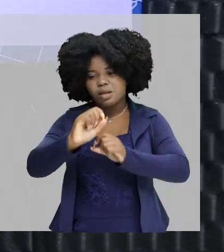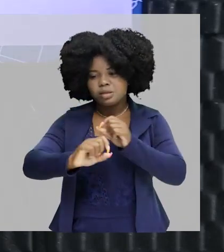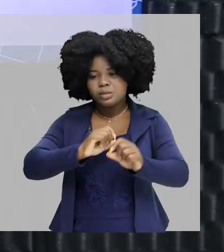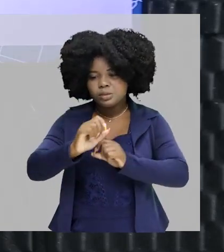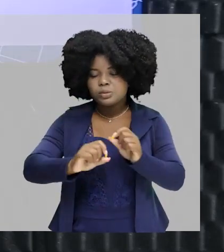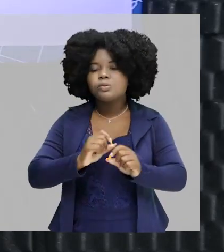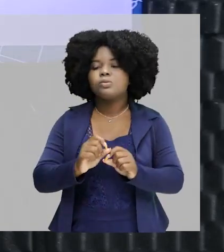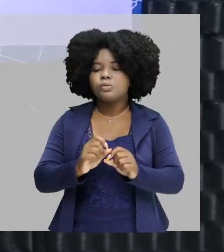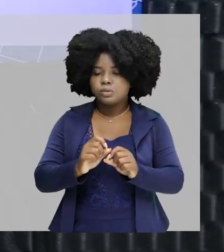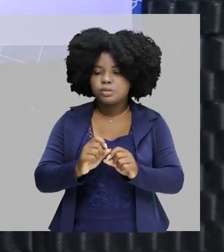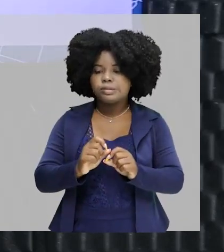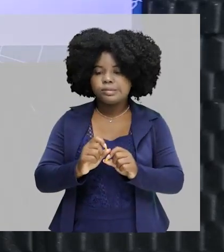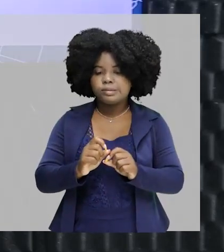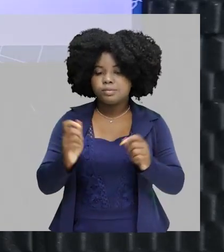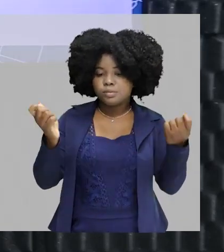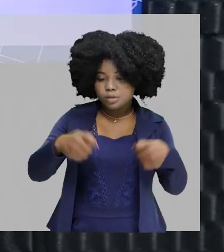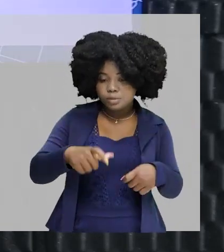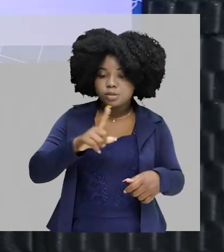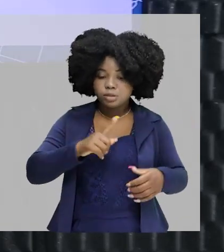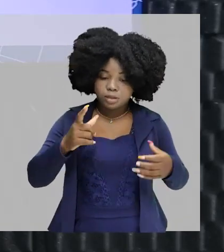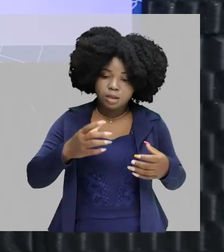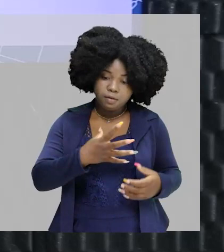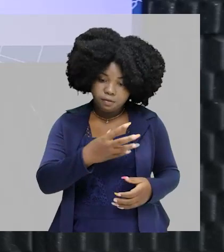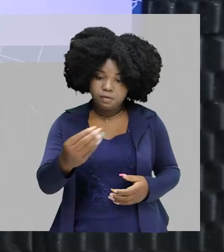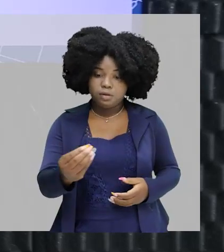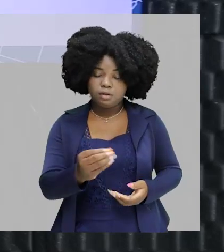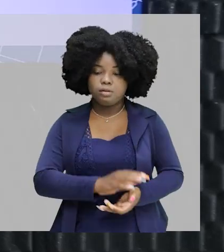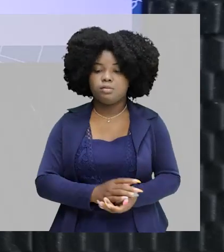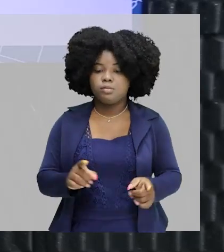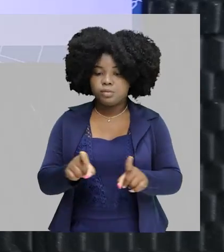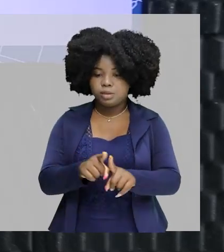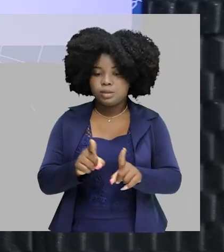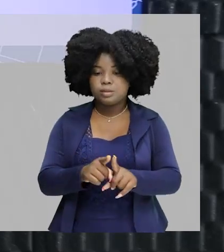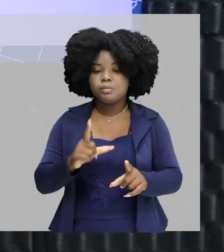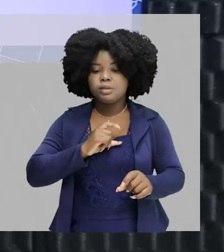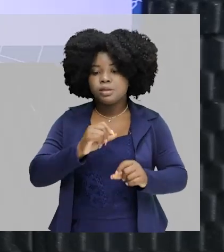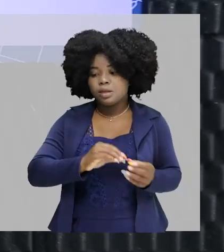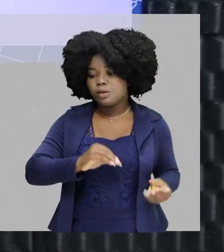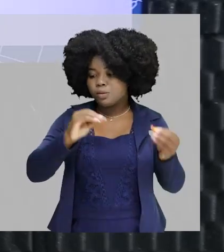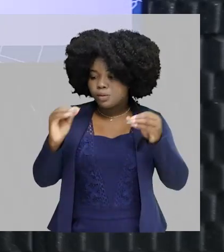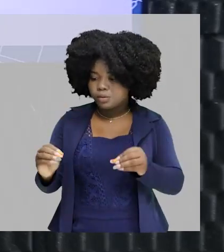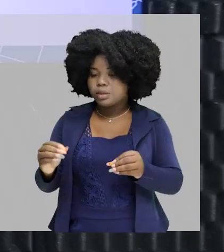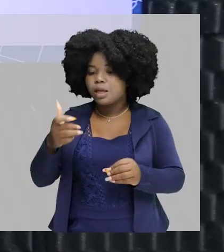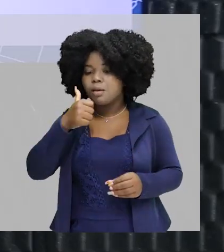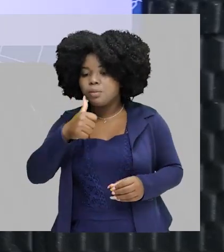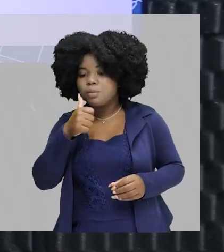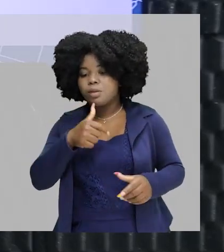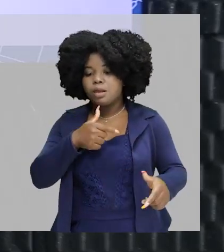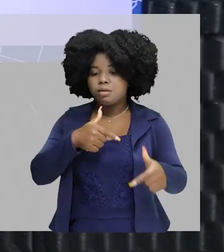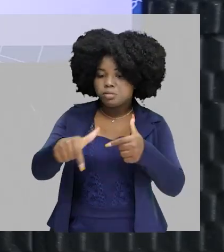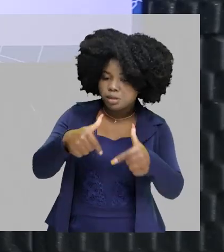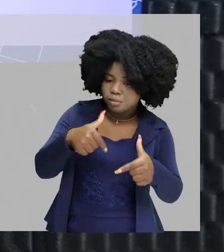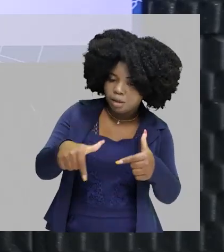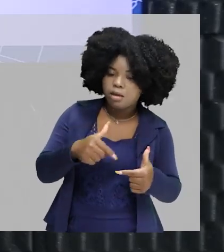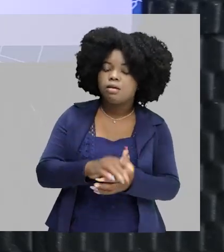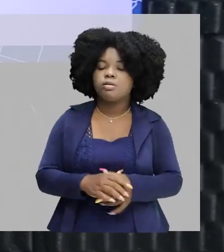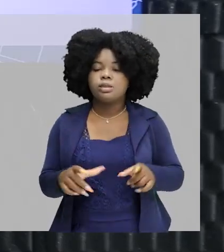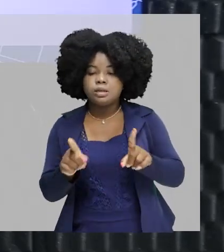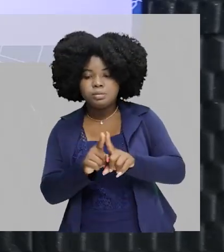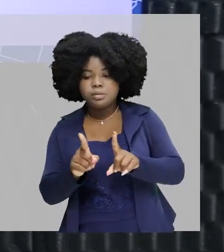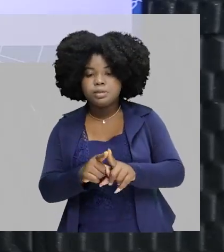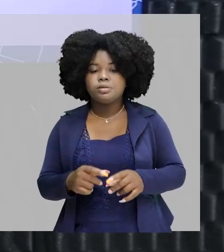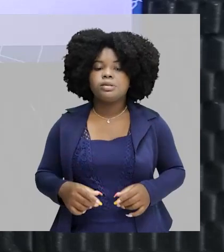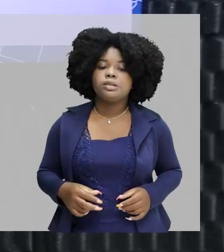ter filhos, né? Nós temos também a inserção da mulher ao mercado de trabalho, galera, tá? Que faz com